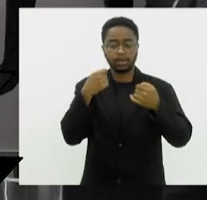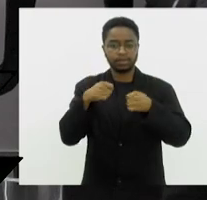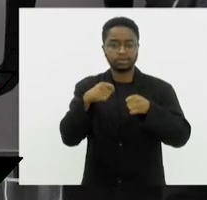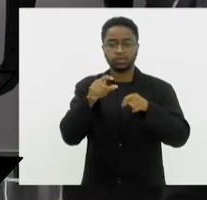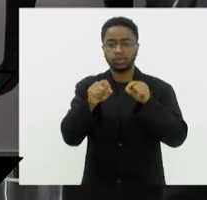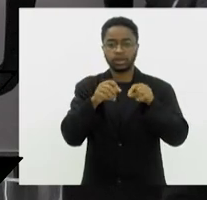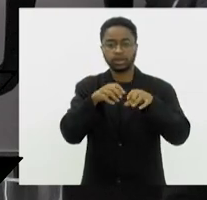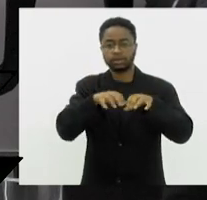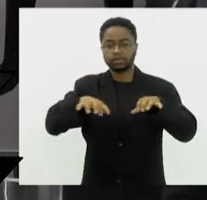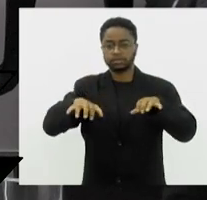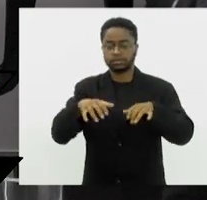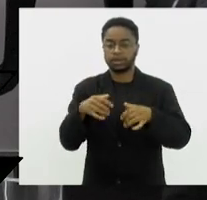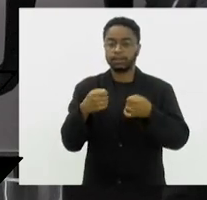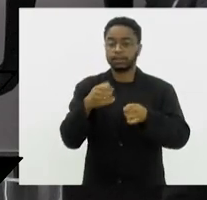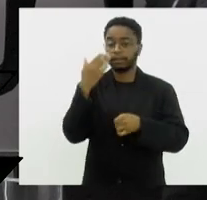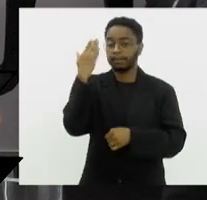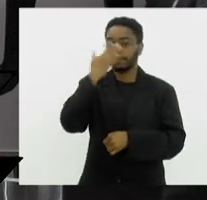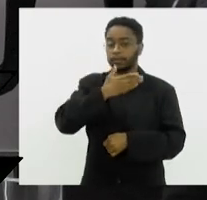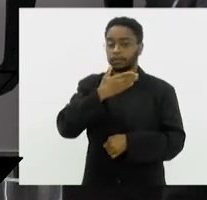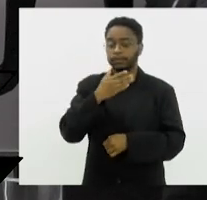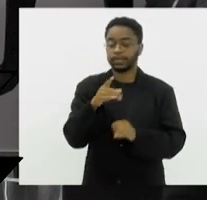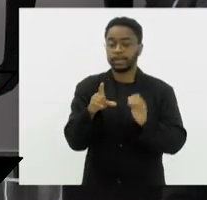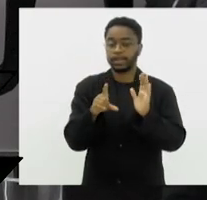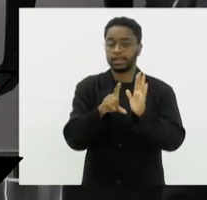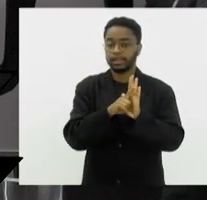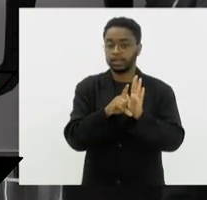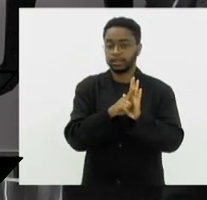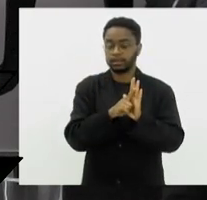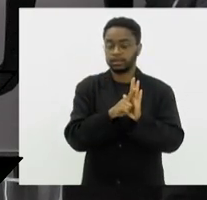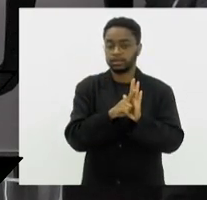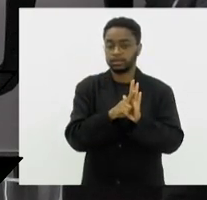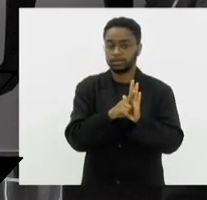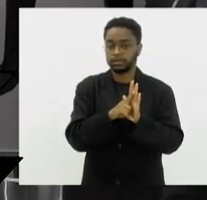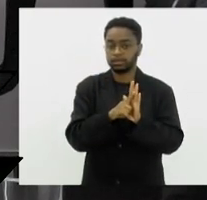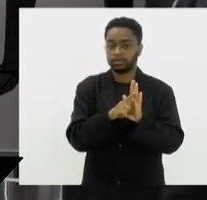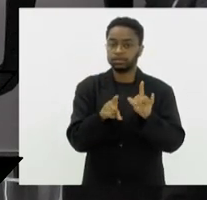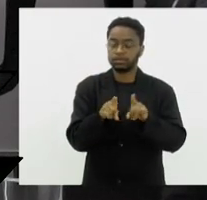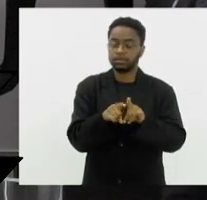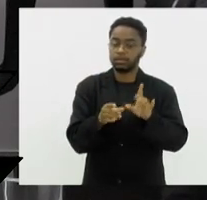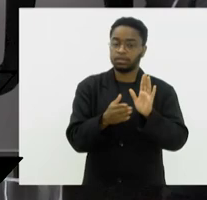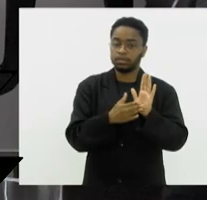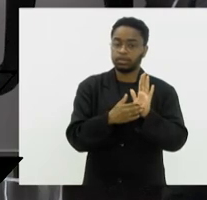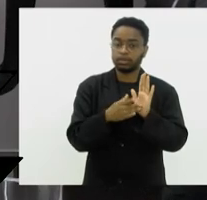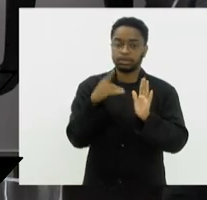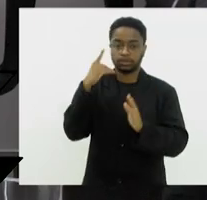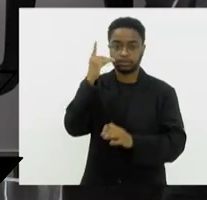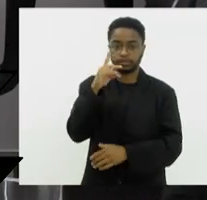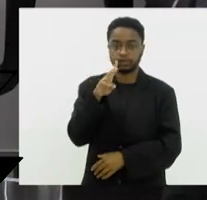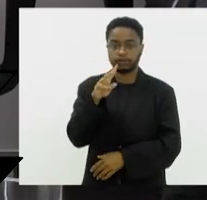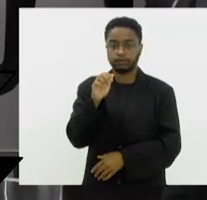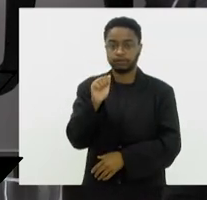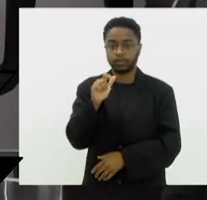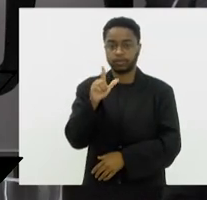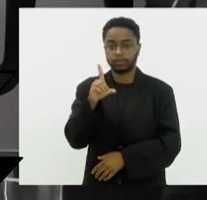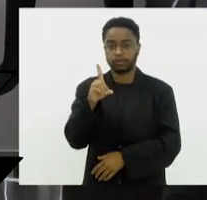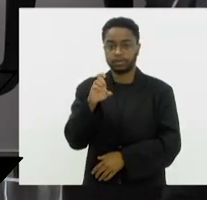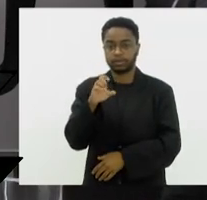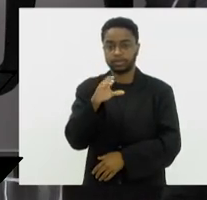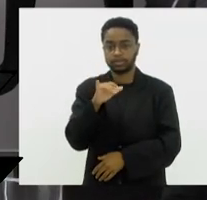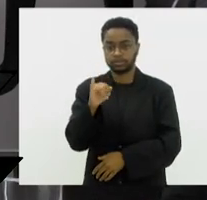ser. Teve que ter que provar que uma lei, e a proposta foi do deputado Valdeci da